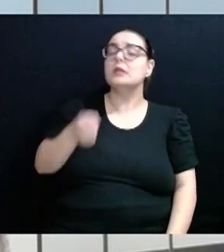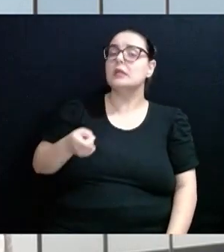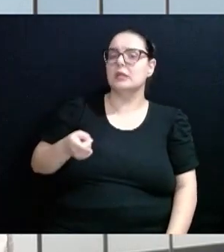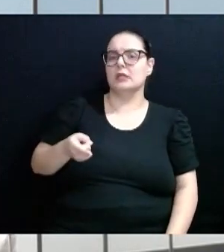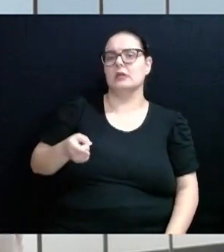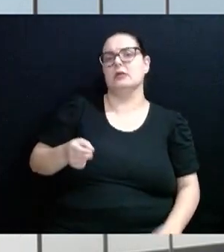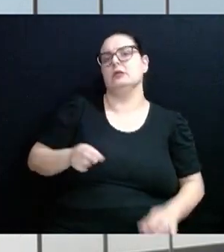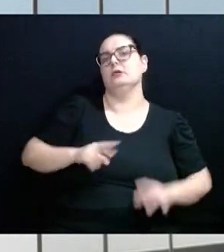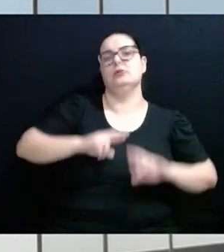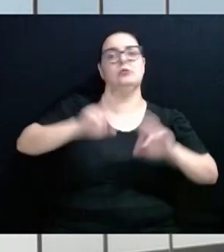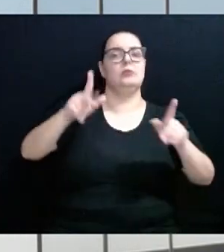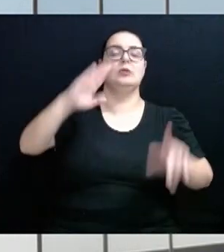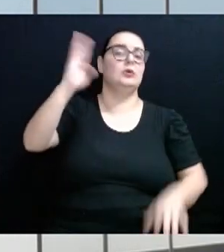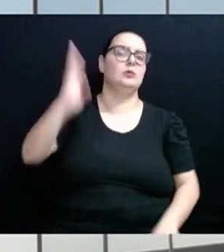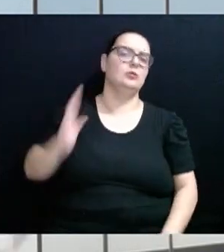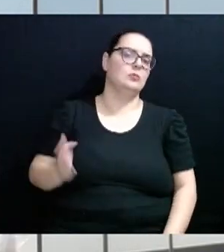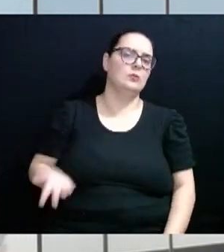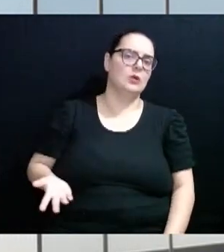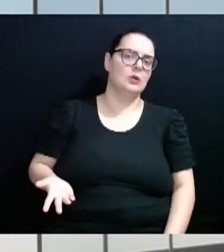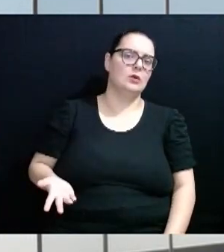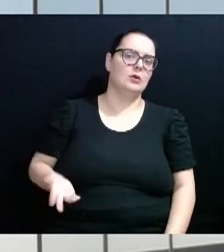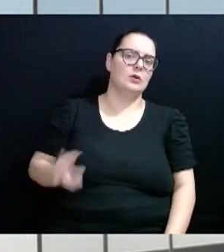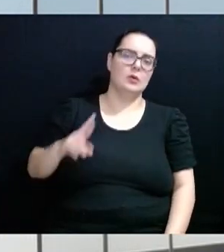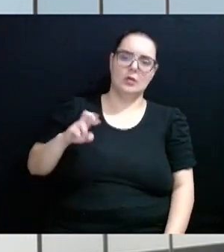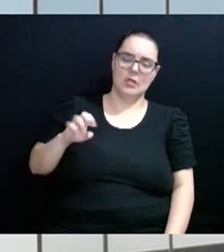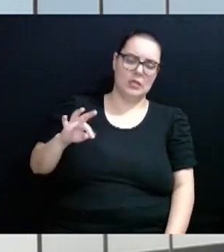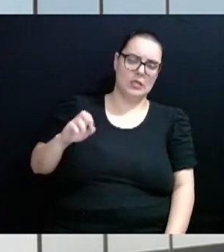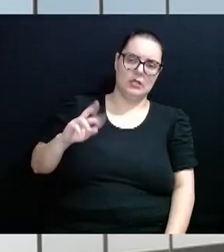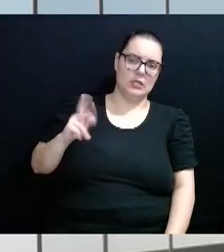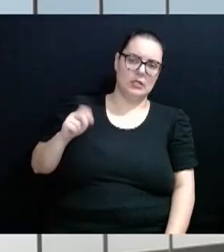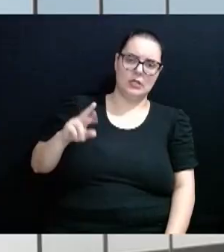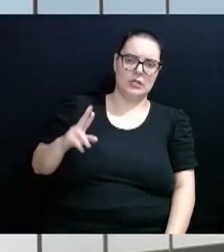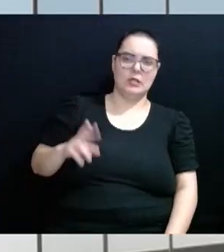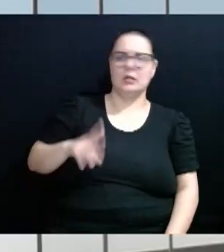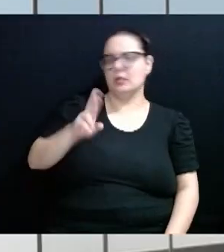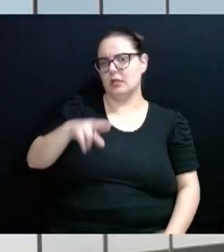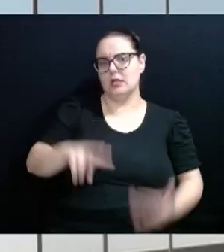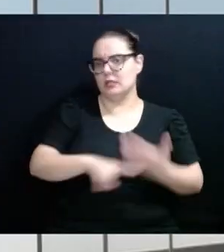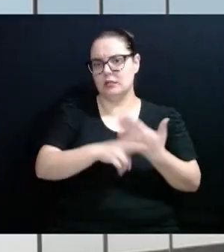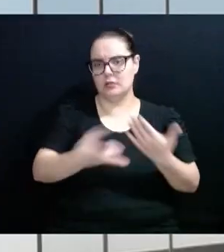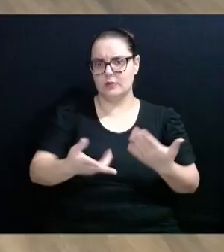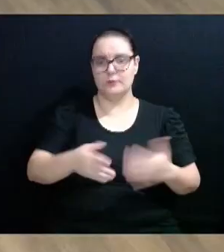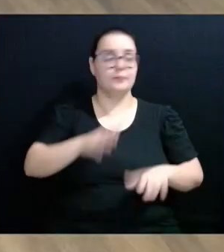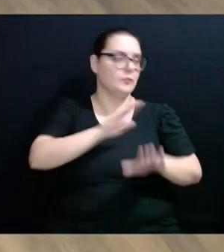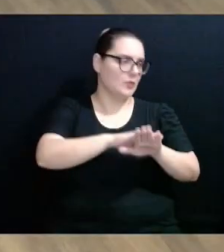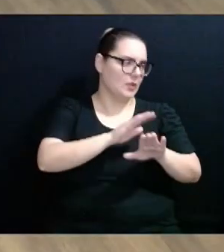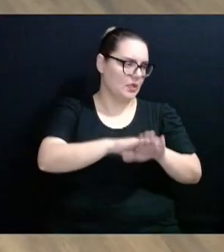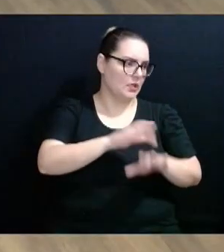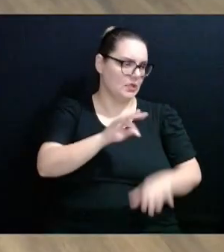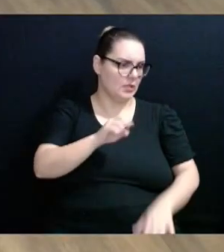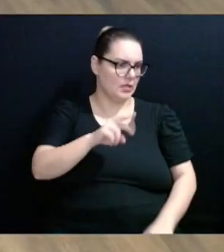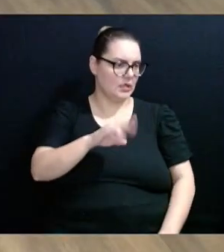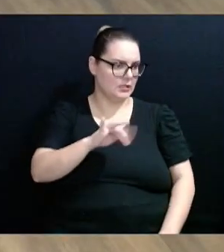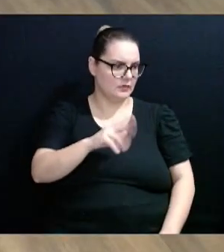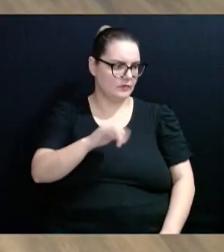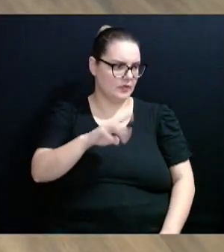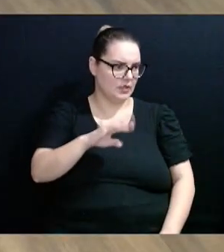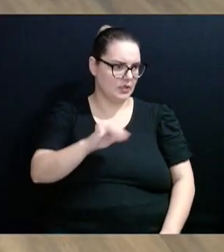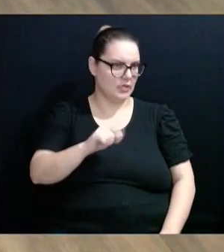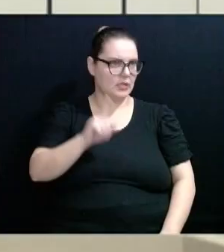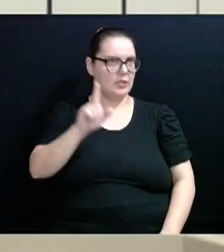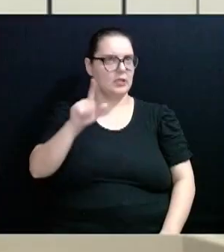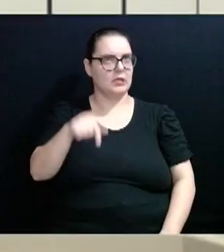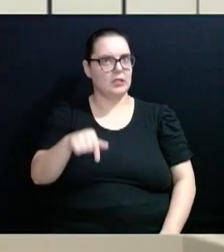de retaliar em função disso. Porque essa medida tarifária o senhor considera que foi